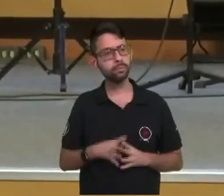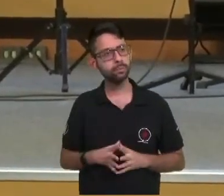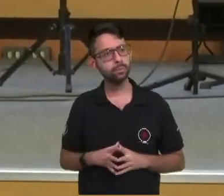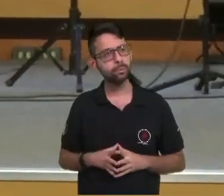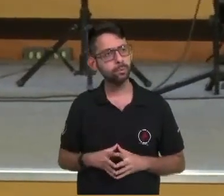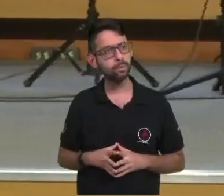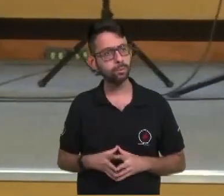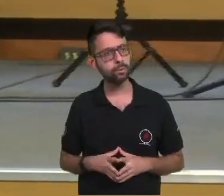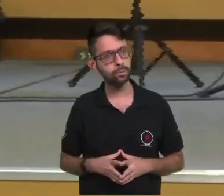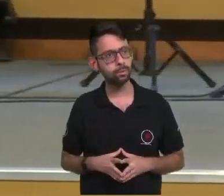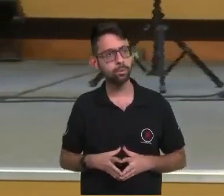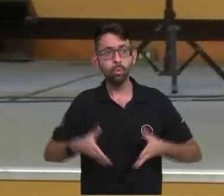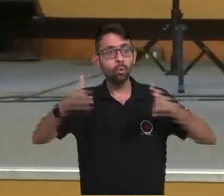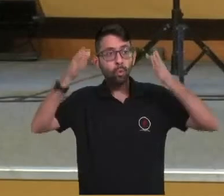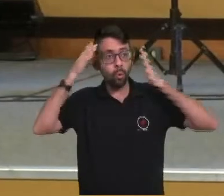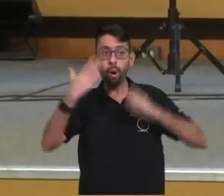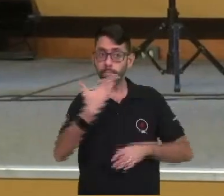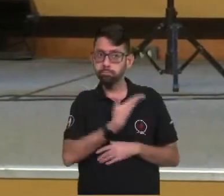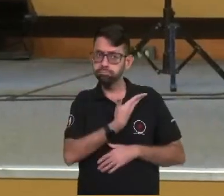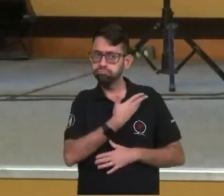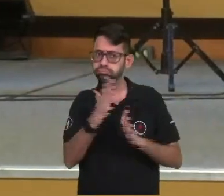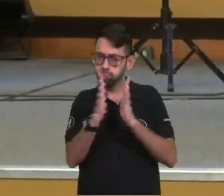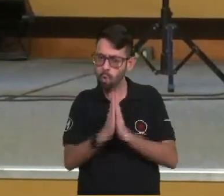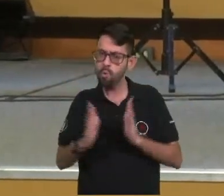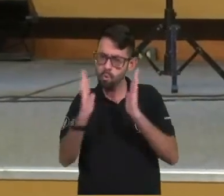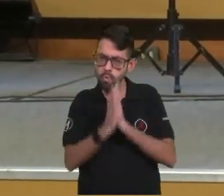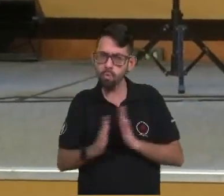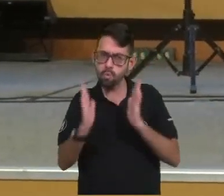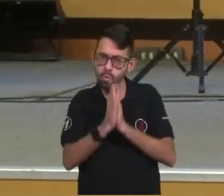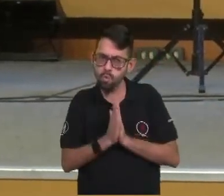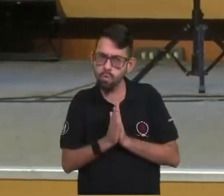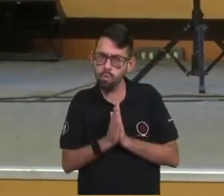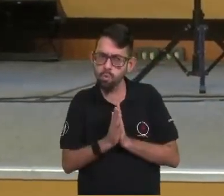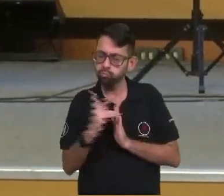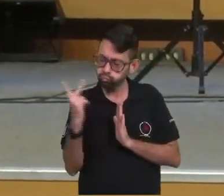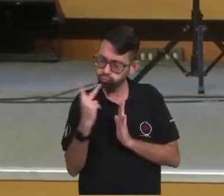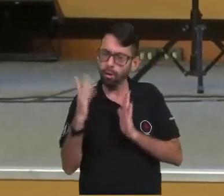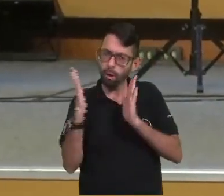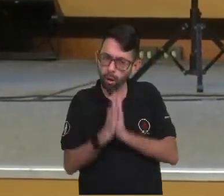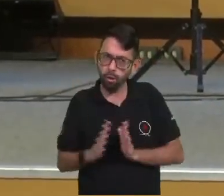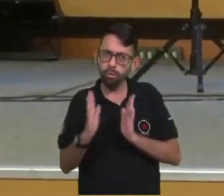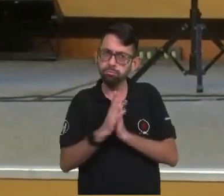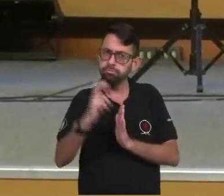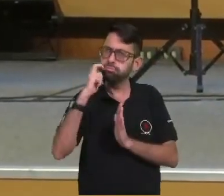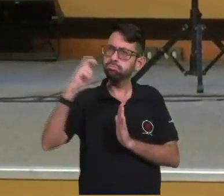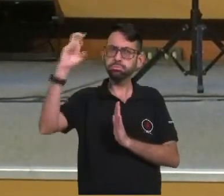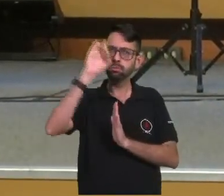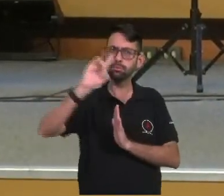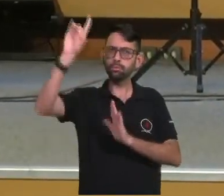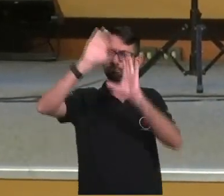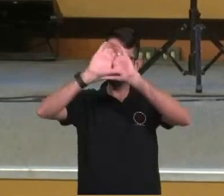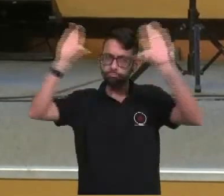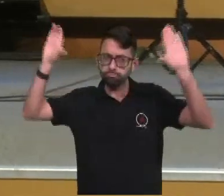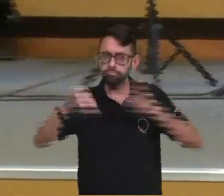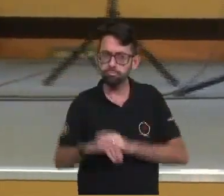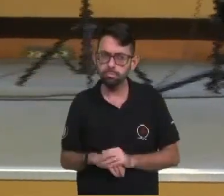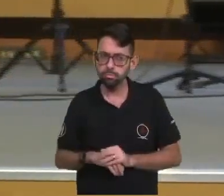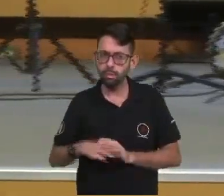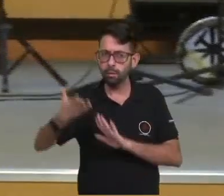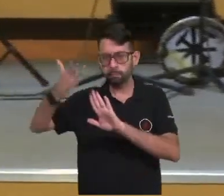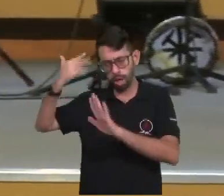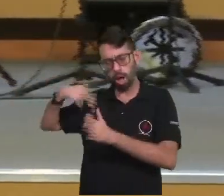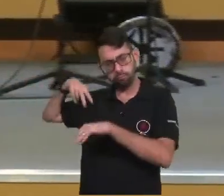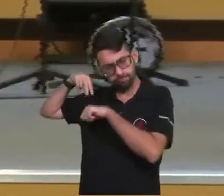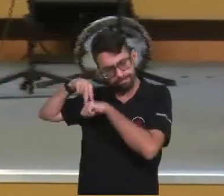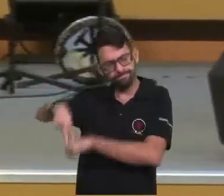Estão lá orando quando... Eles estão orando, o Ezequias e o Isaías, clamando ao céus, depois de muita postura, posicionamento.